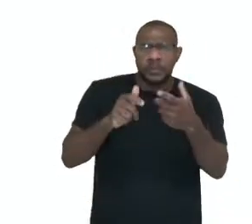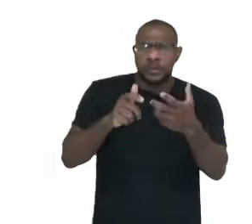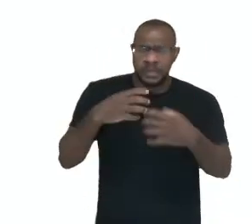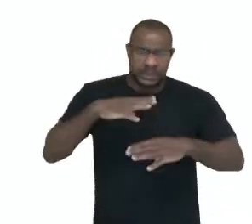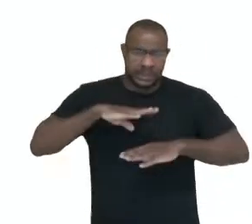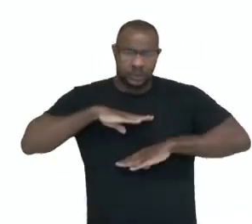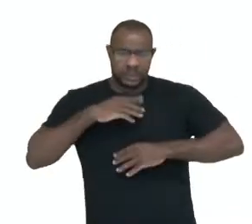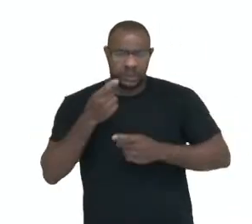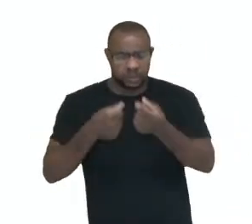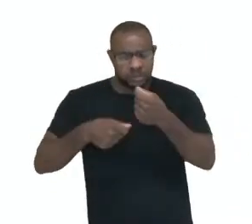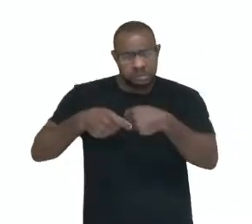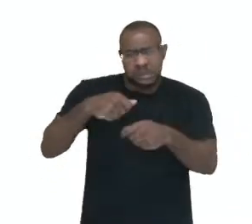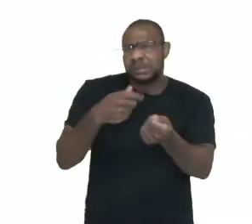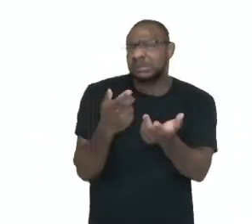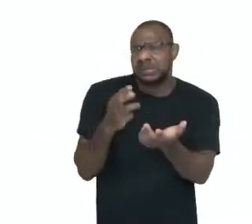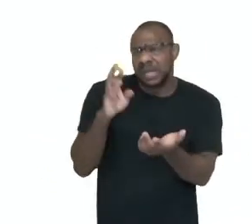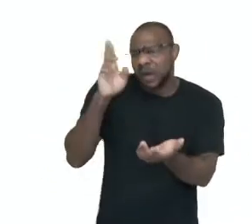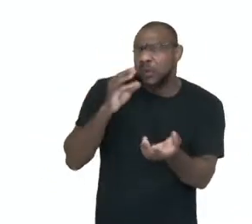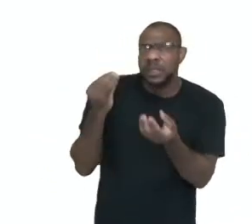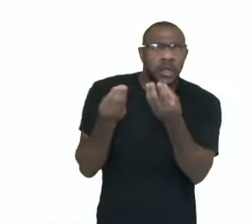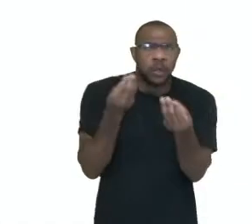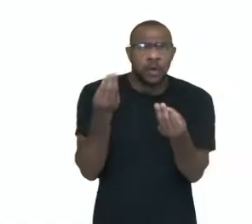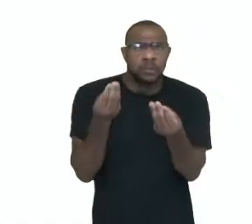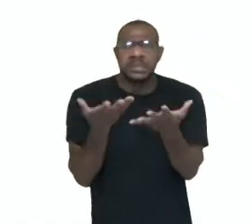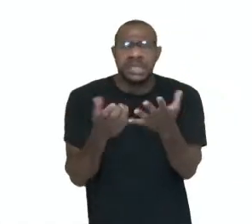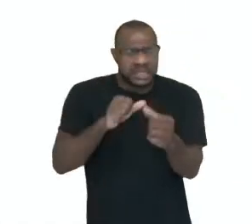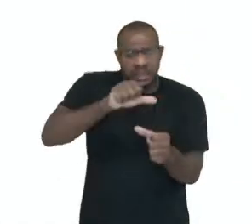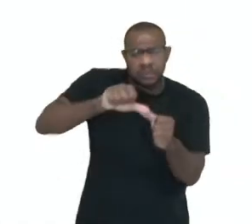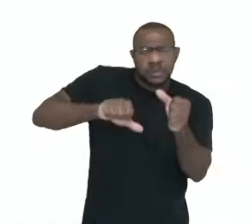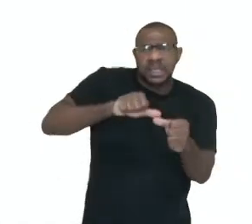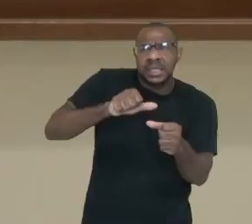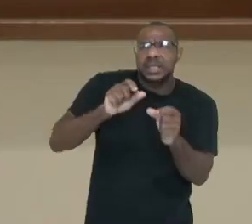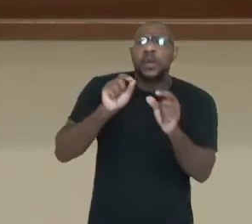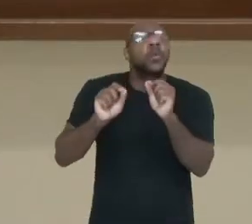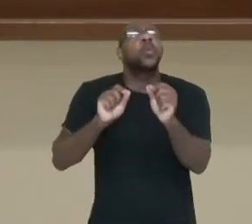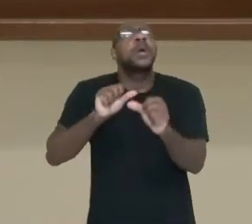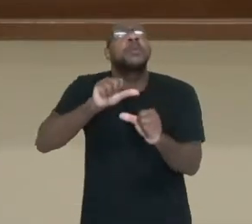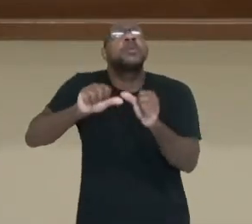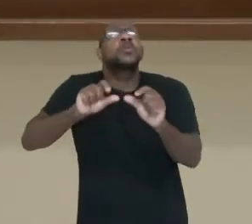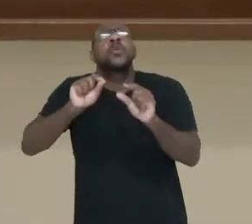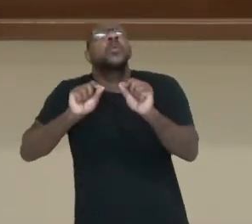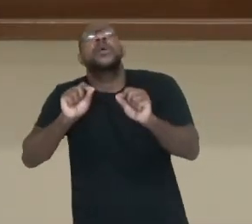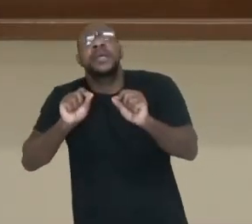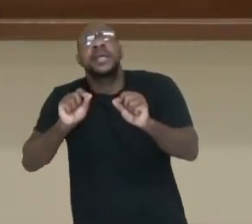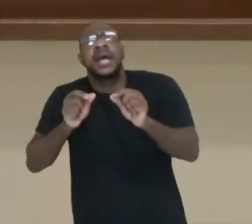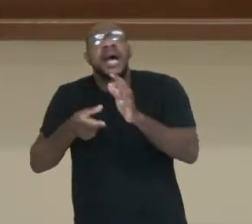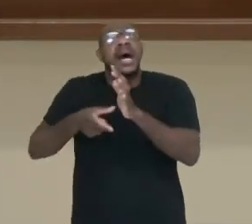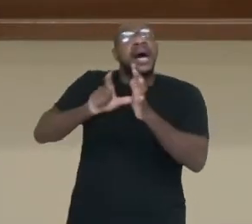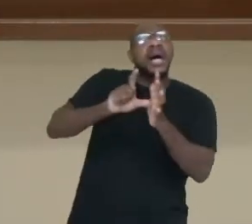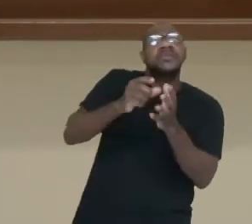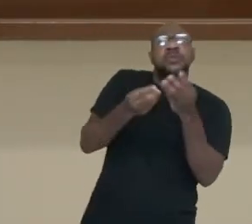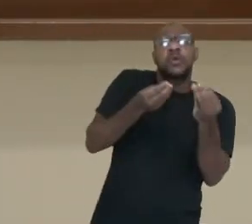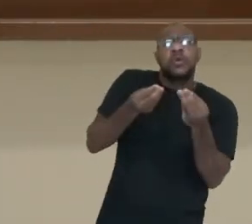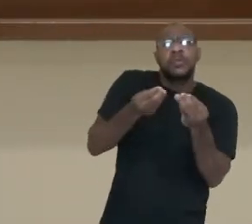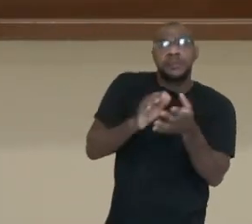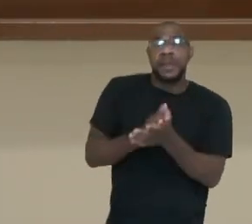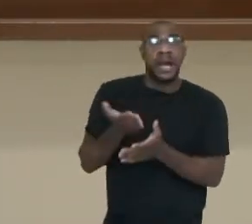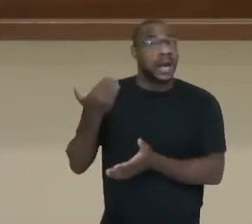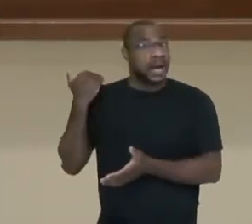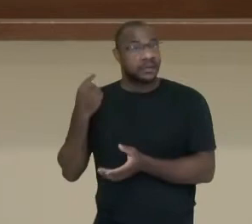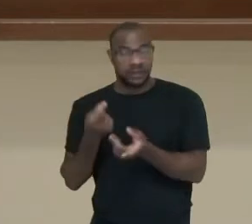é essa transição? O que mudou? Como é que era antes? Como é que é hoje? O antes é a chamada